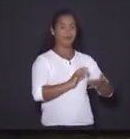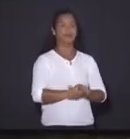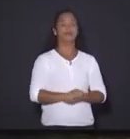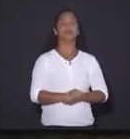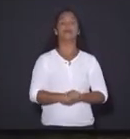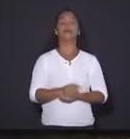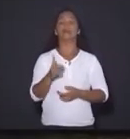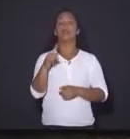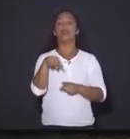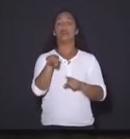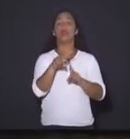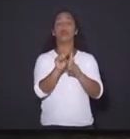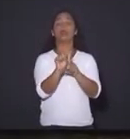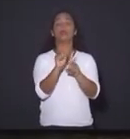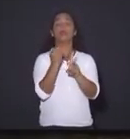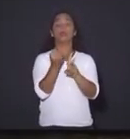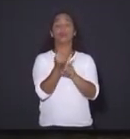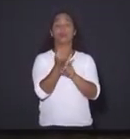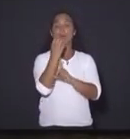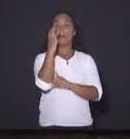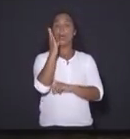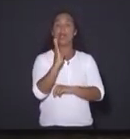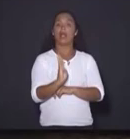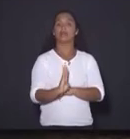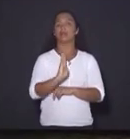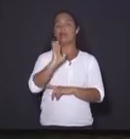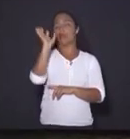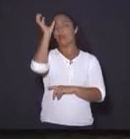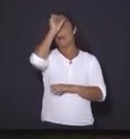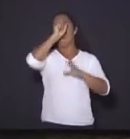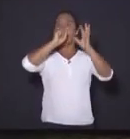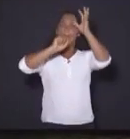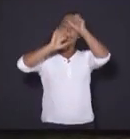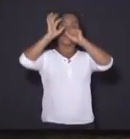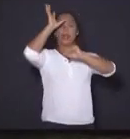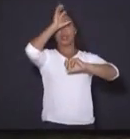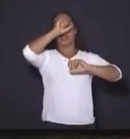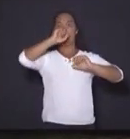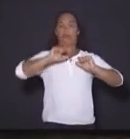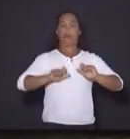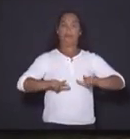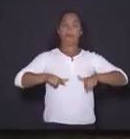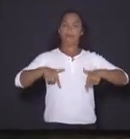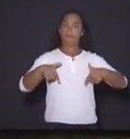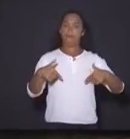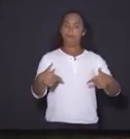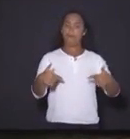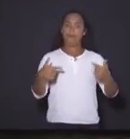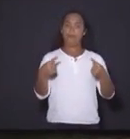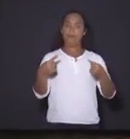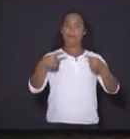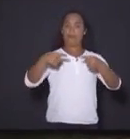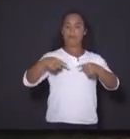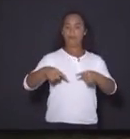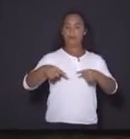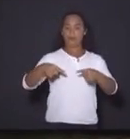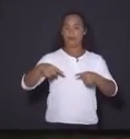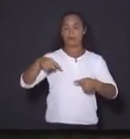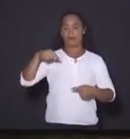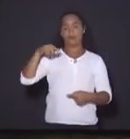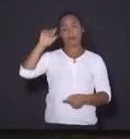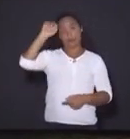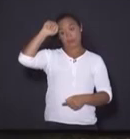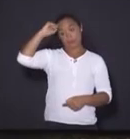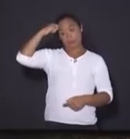que a sociedade brasileira tenha aprendido sobre a luta anti-racista por meio do